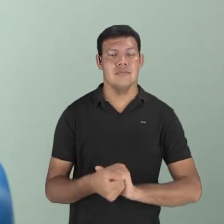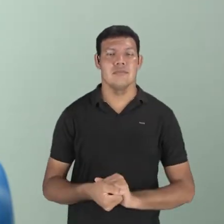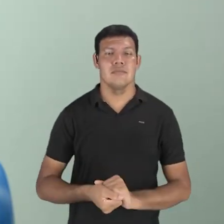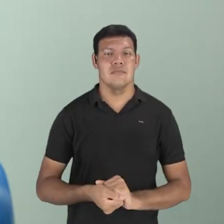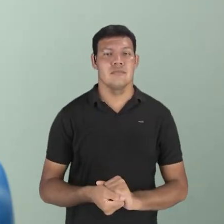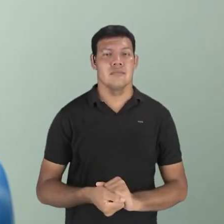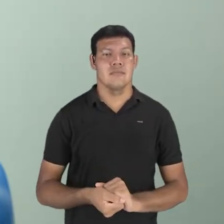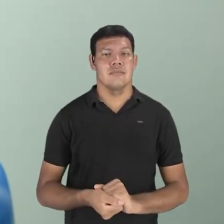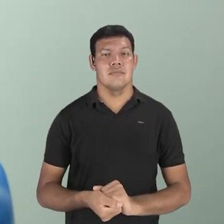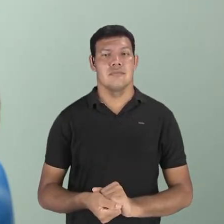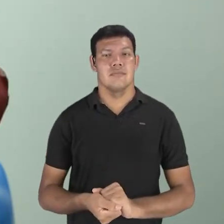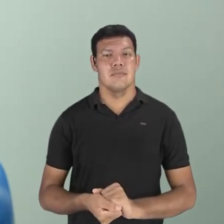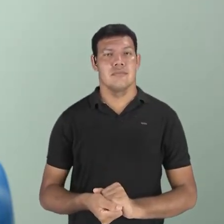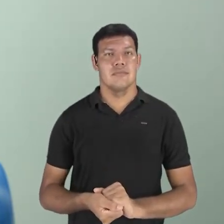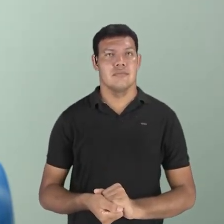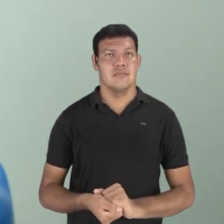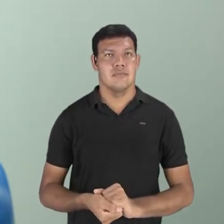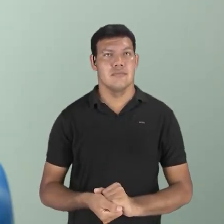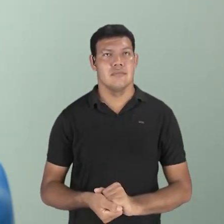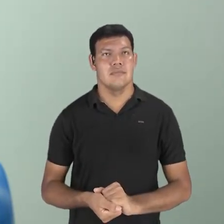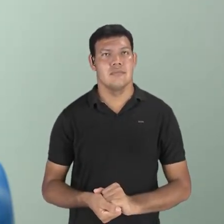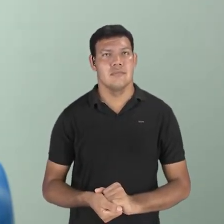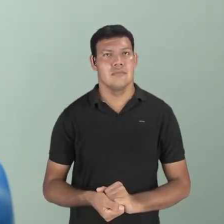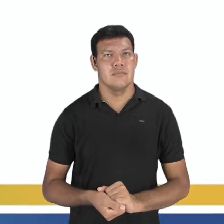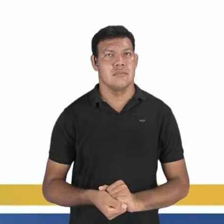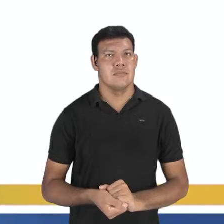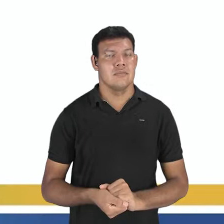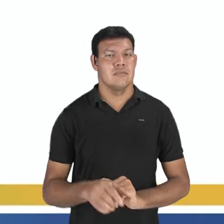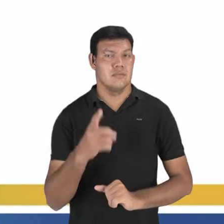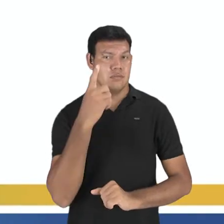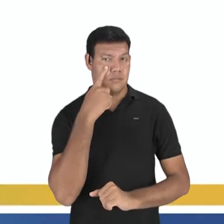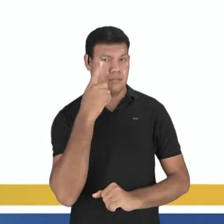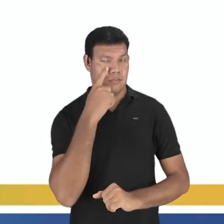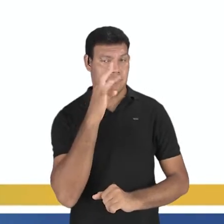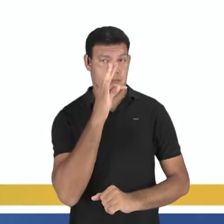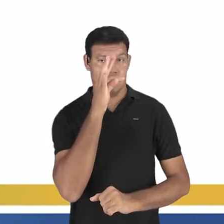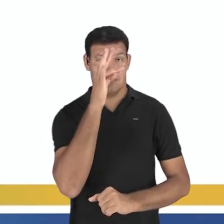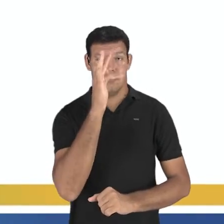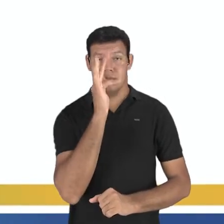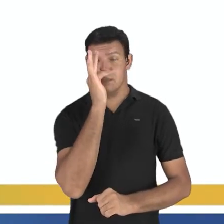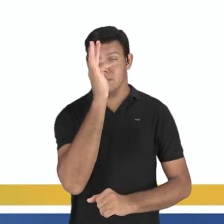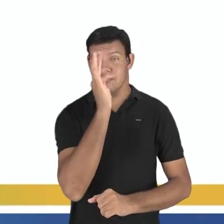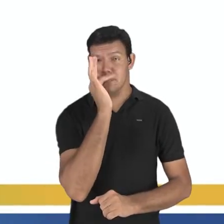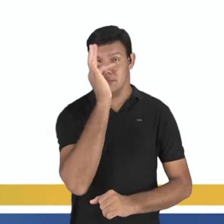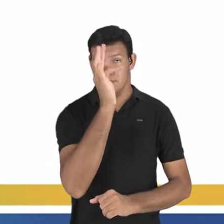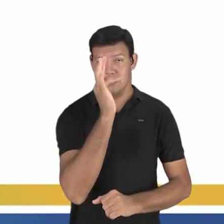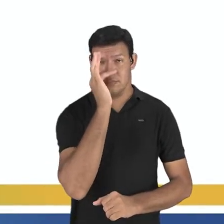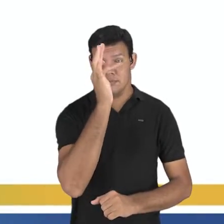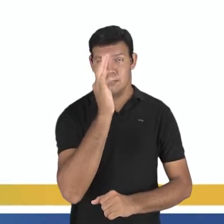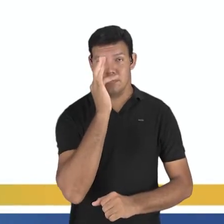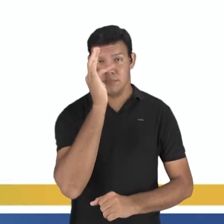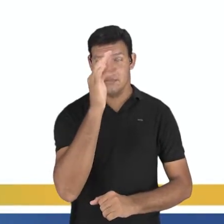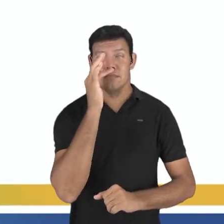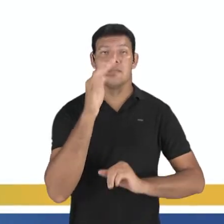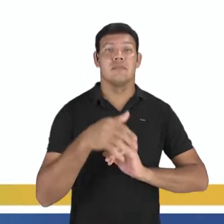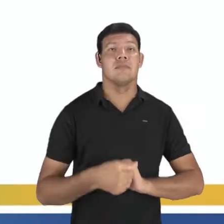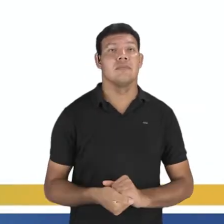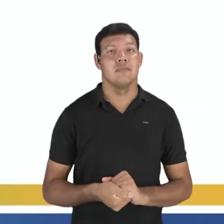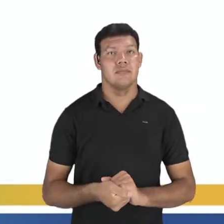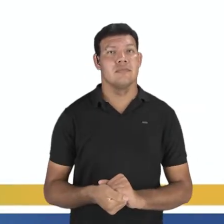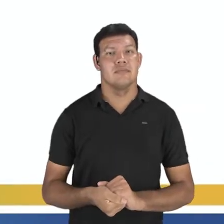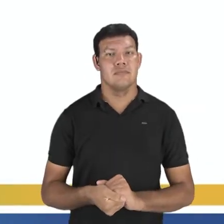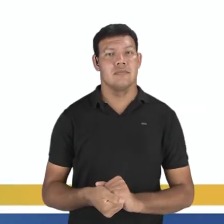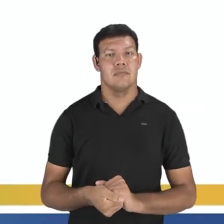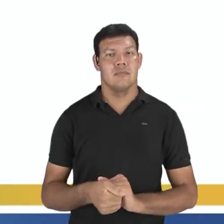de uma demonstração? Observe a demonstração. Veja que nós temos aí uma flor, né? Que